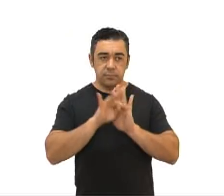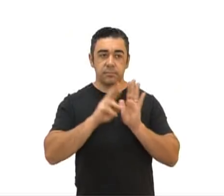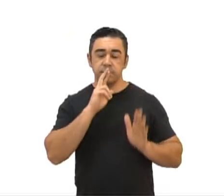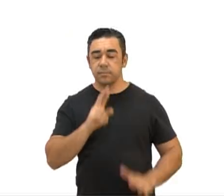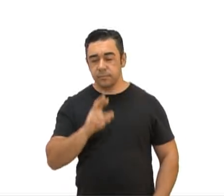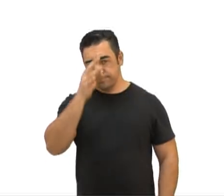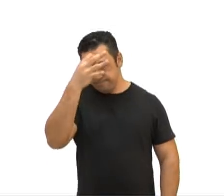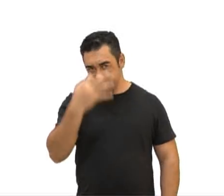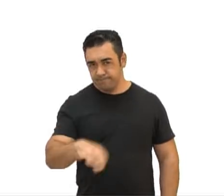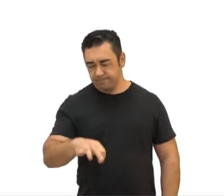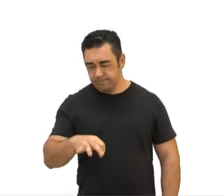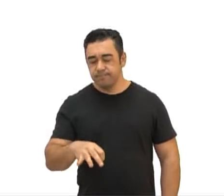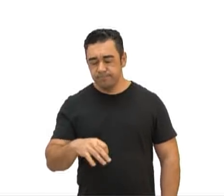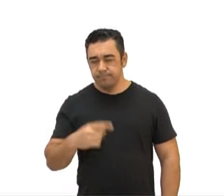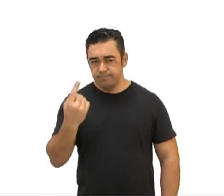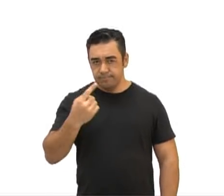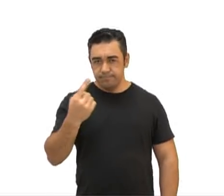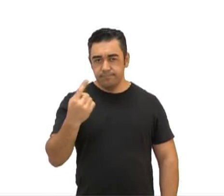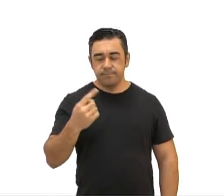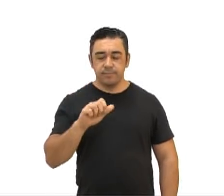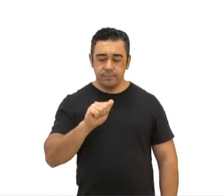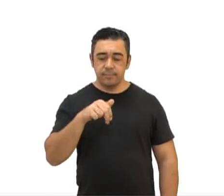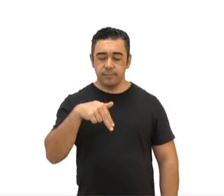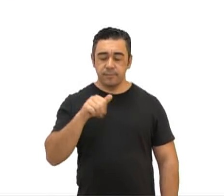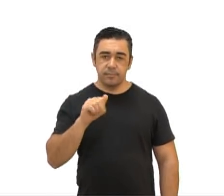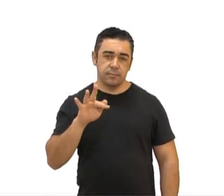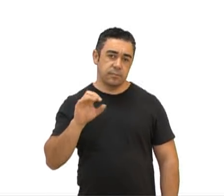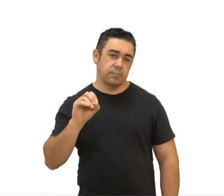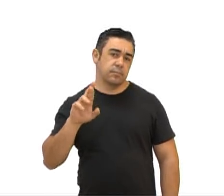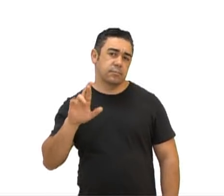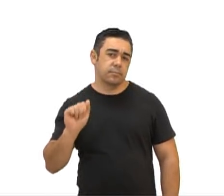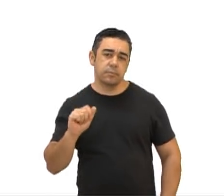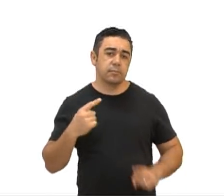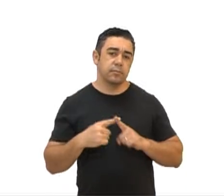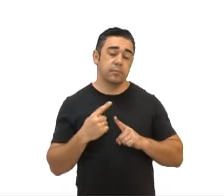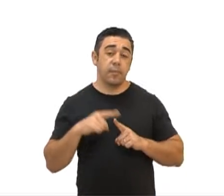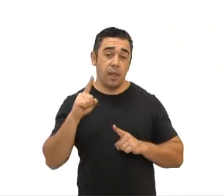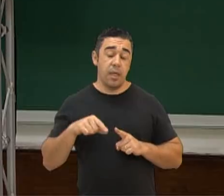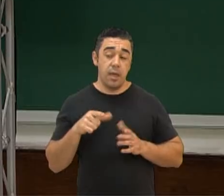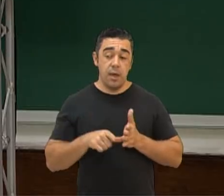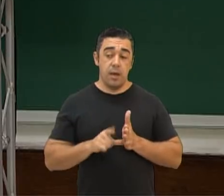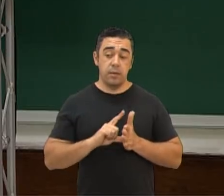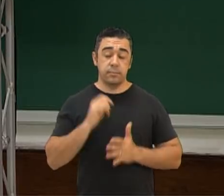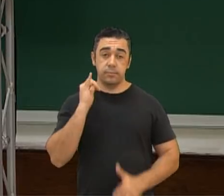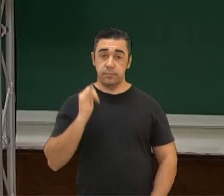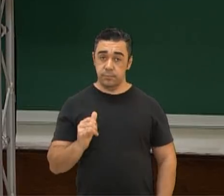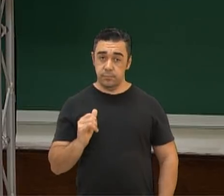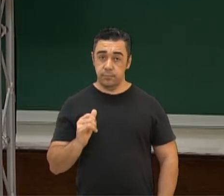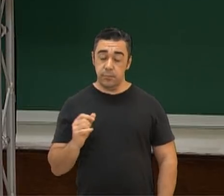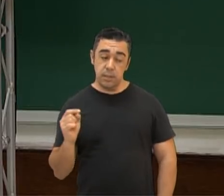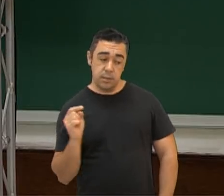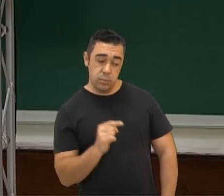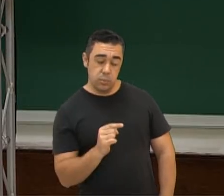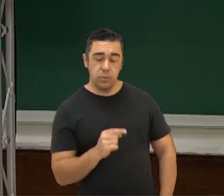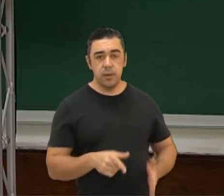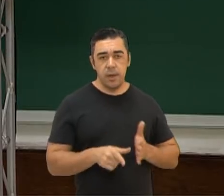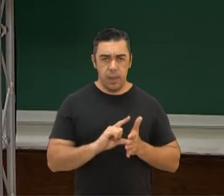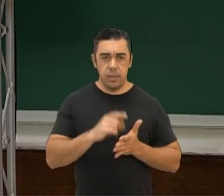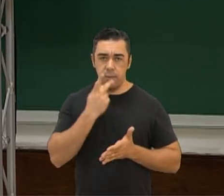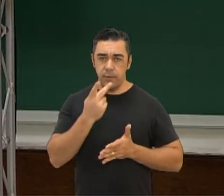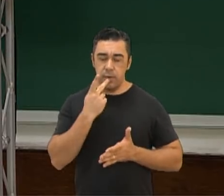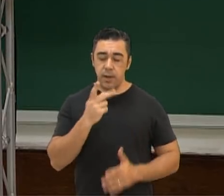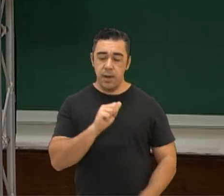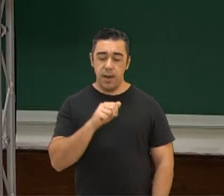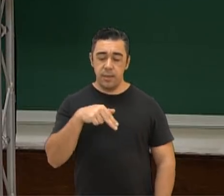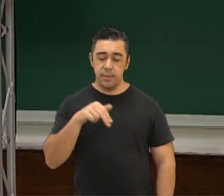ali a primeira possibilidade de resposta, né, uma anáfora, porque se refere a algo dito antes, né. Então, verifiquem que a anáfora começa